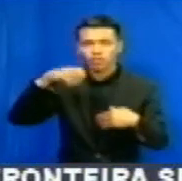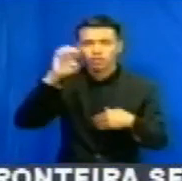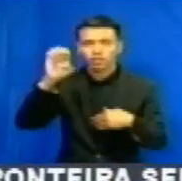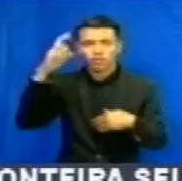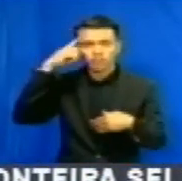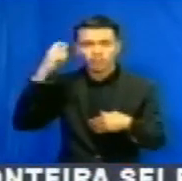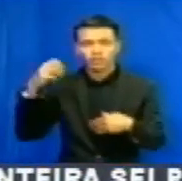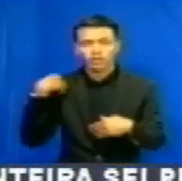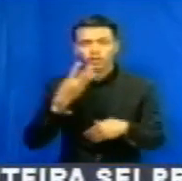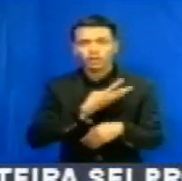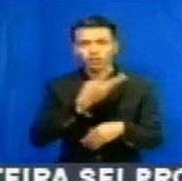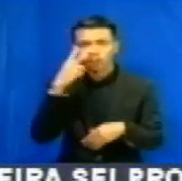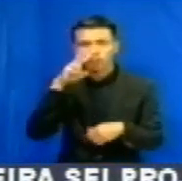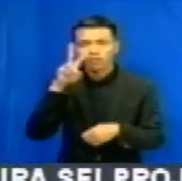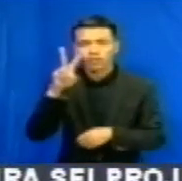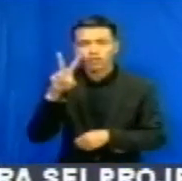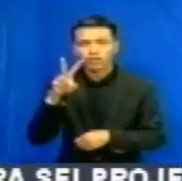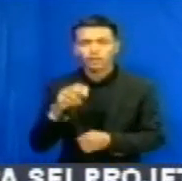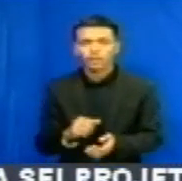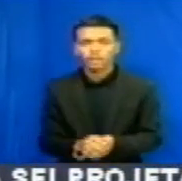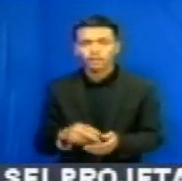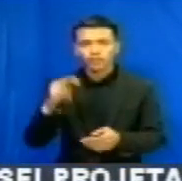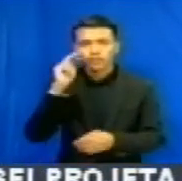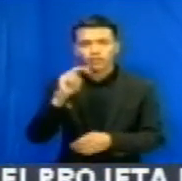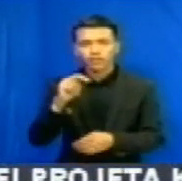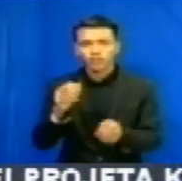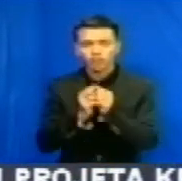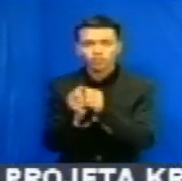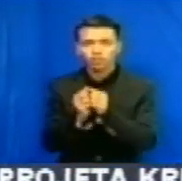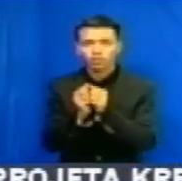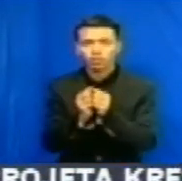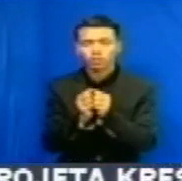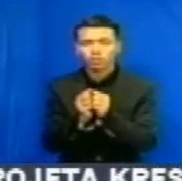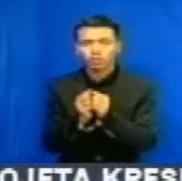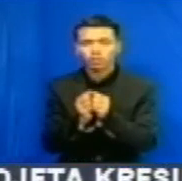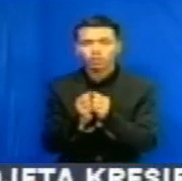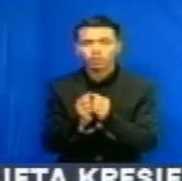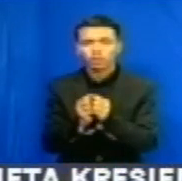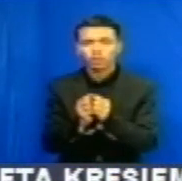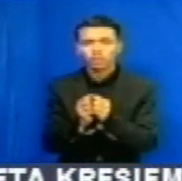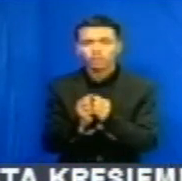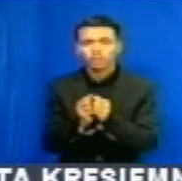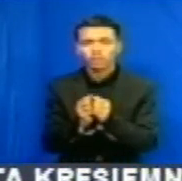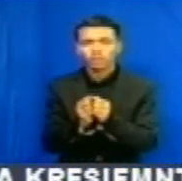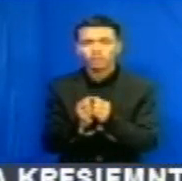cá, e está a recata em linha total, nem é muito